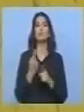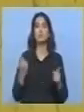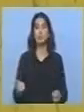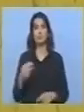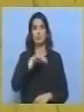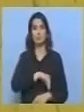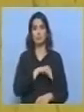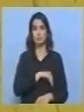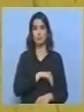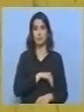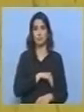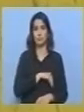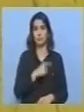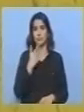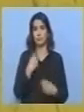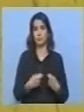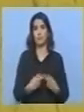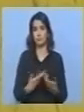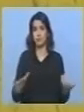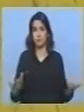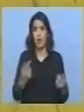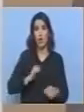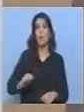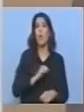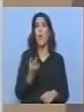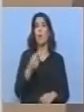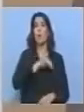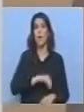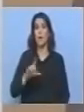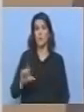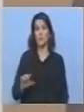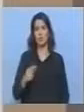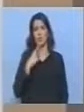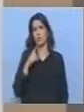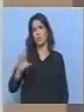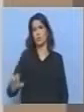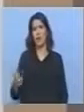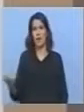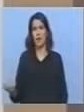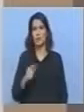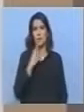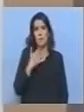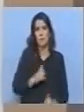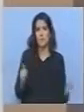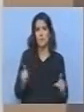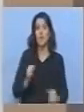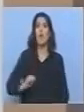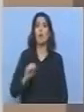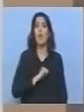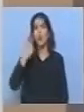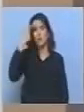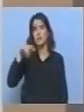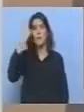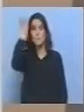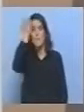salarial insuportavelmente grande. Os nossos salários mais baixos são muitíssimo baixos e não deviam ser. E, portanto, os nossos licenciados, mestres